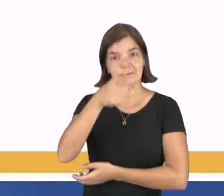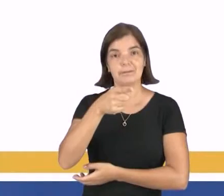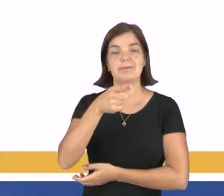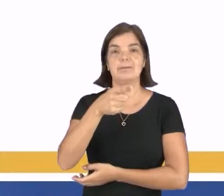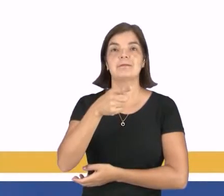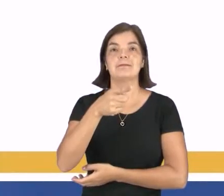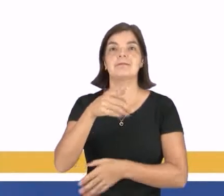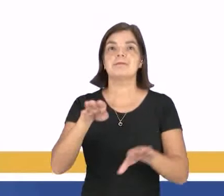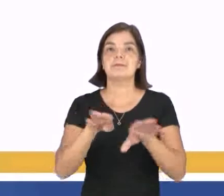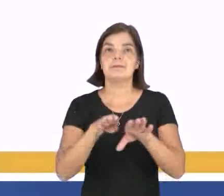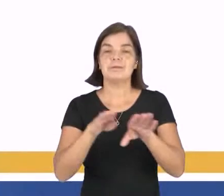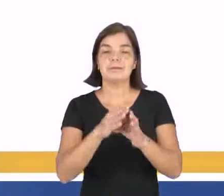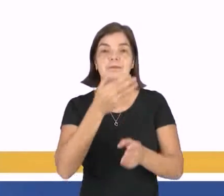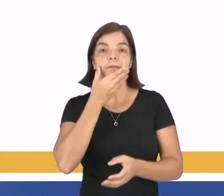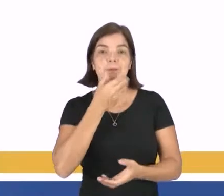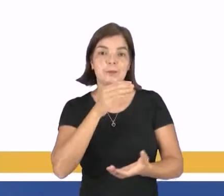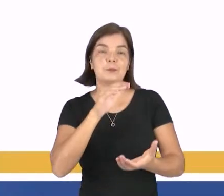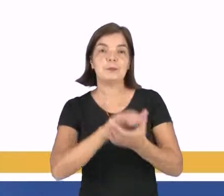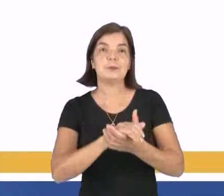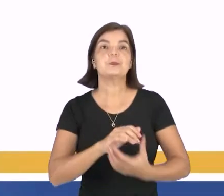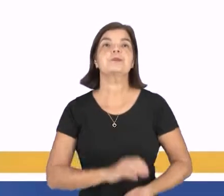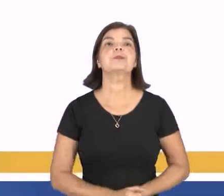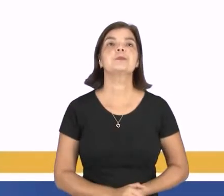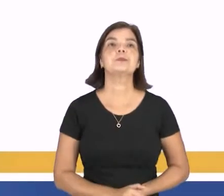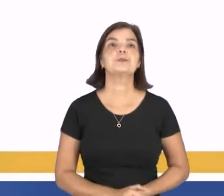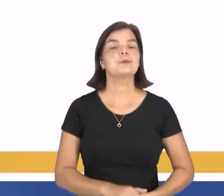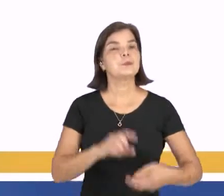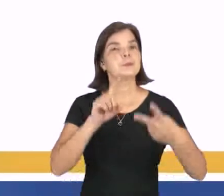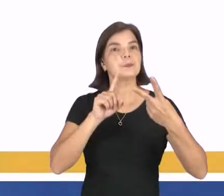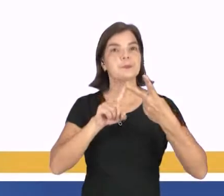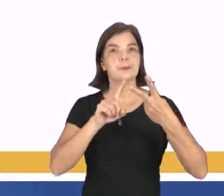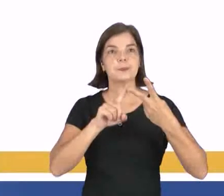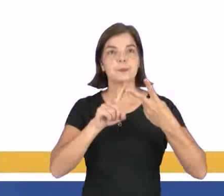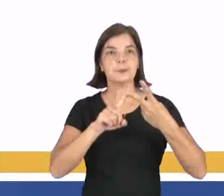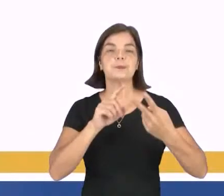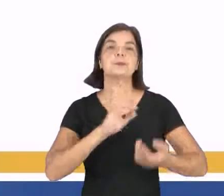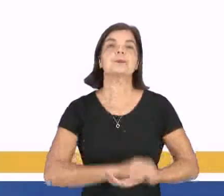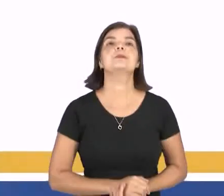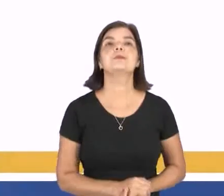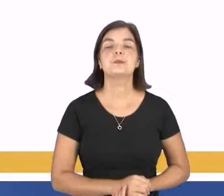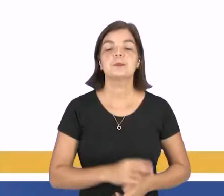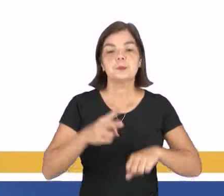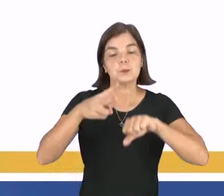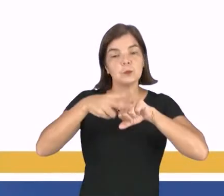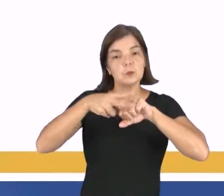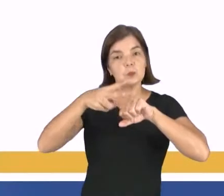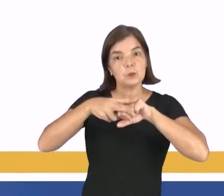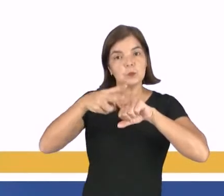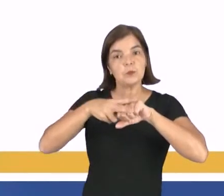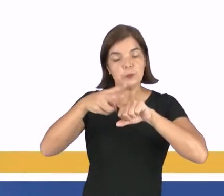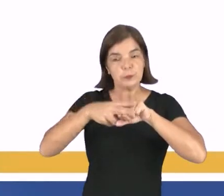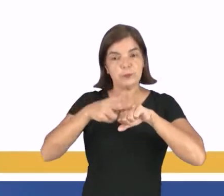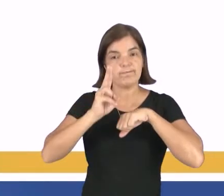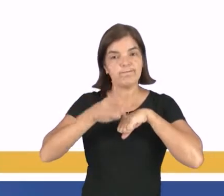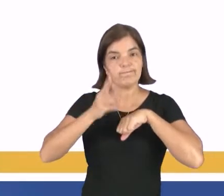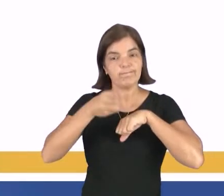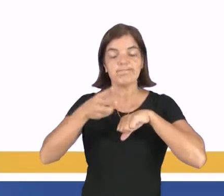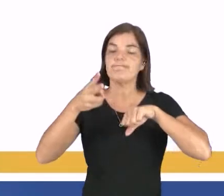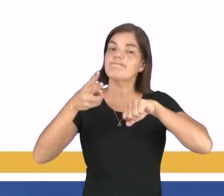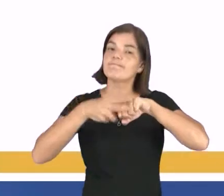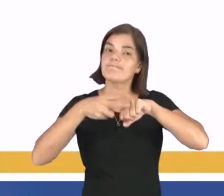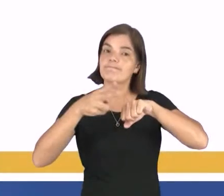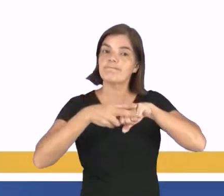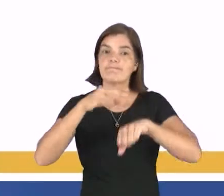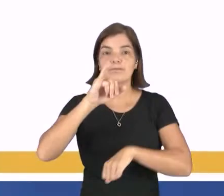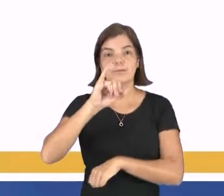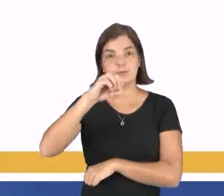Helga para com o h vamos fazer mais uma questão questão 2 ainda sobre a mesma tirinha que a gente acabou